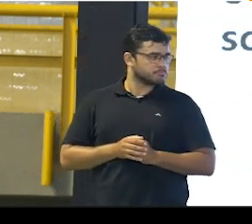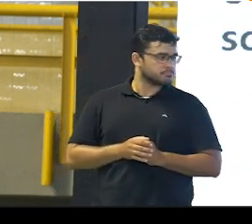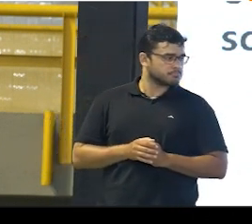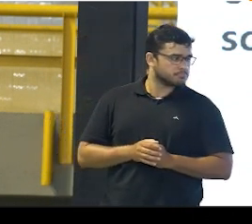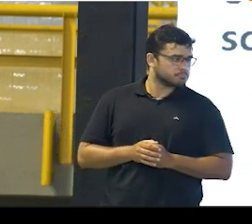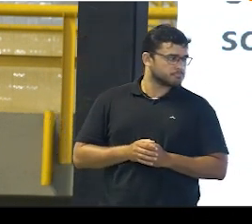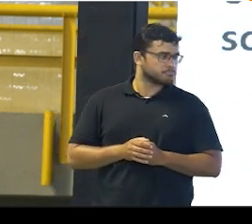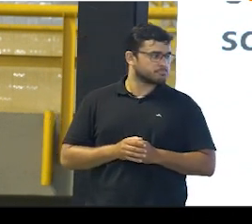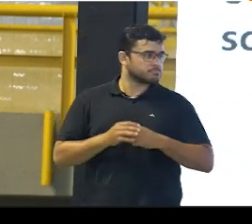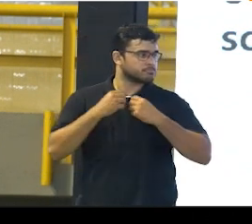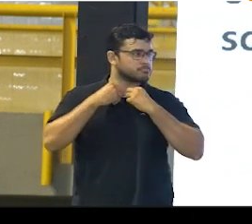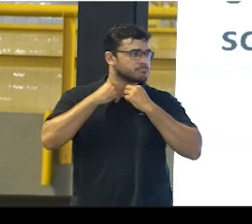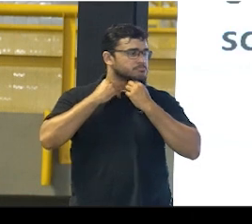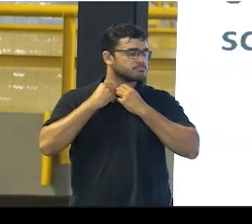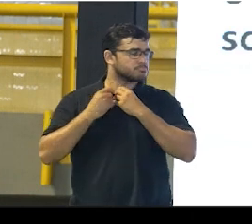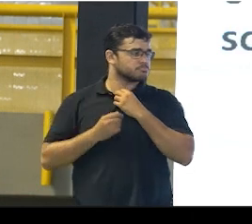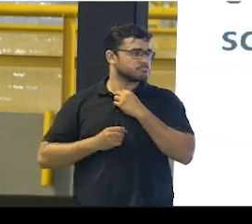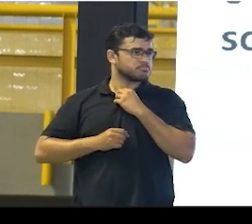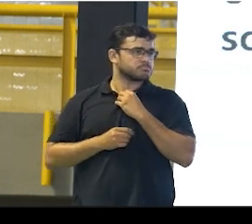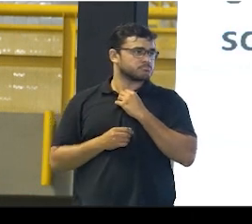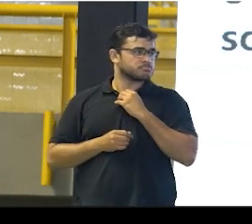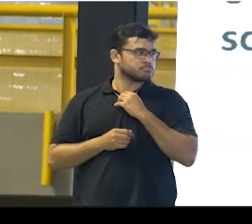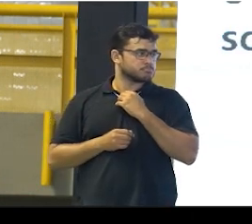é pitagórica.